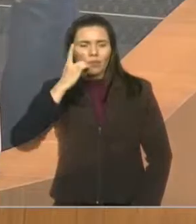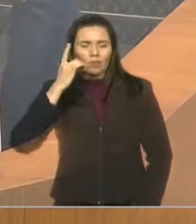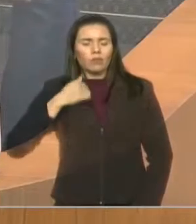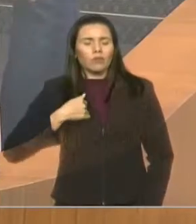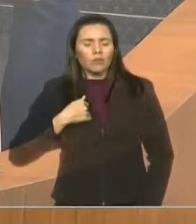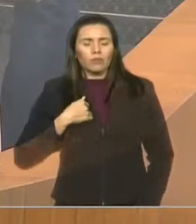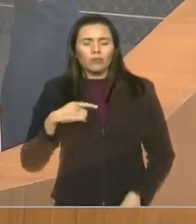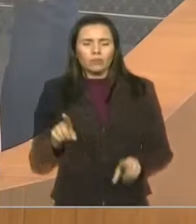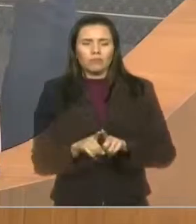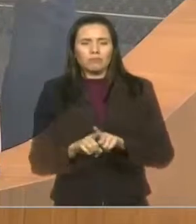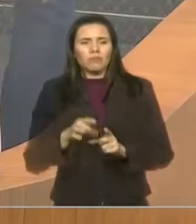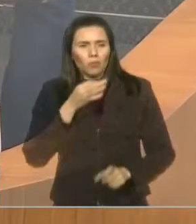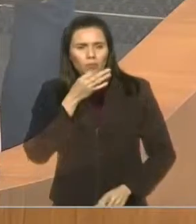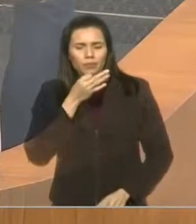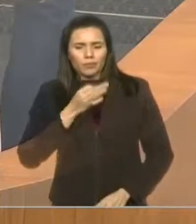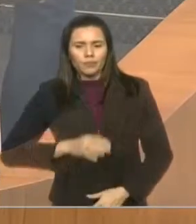Hélio.